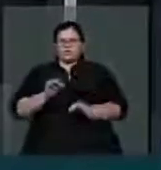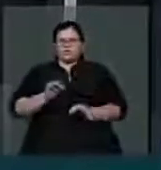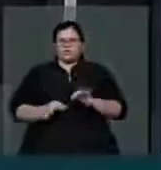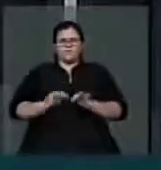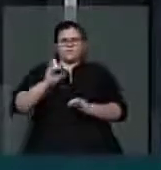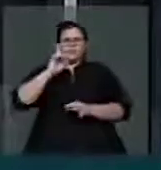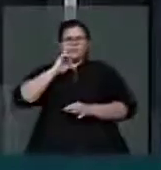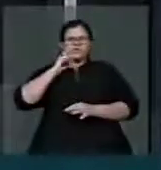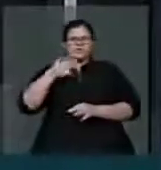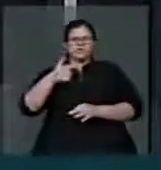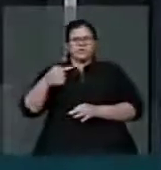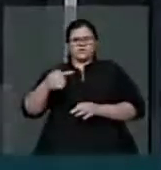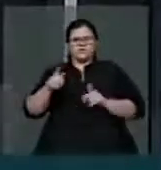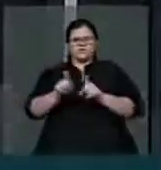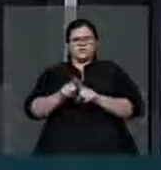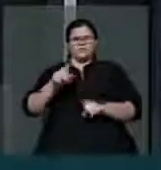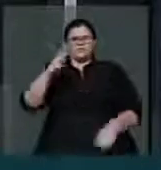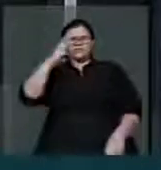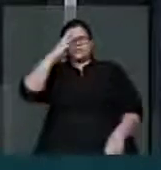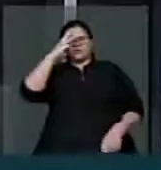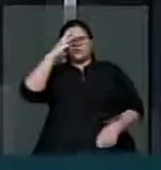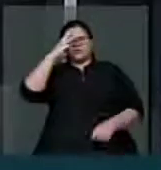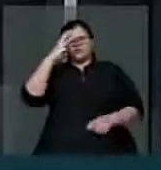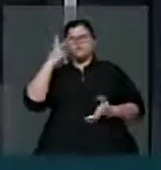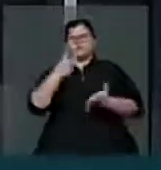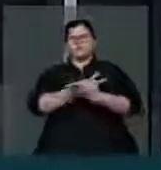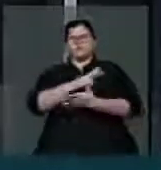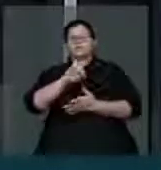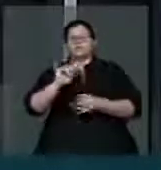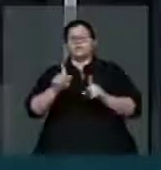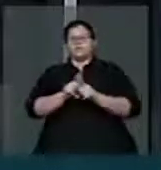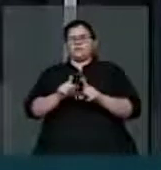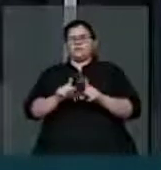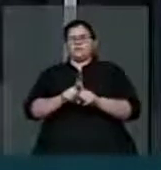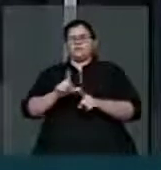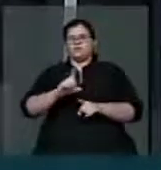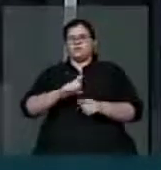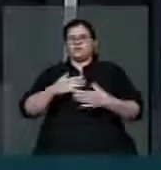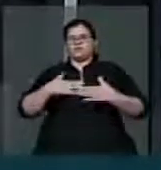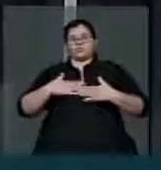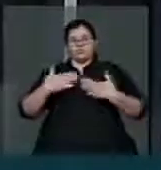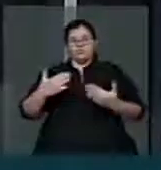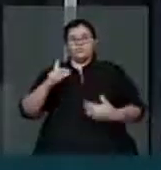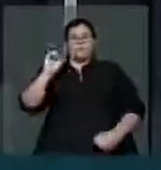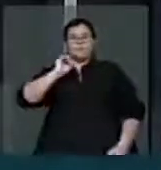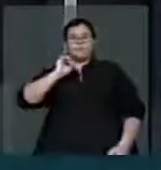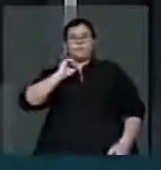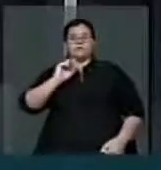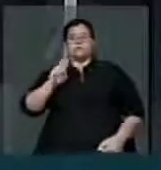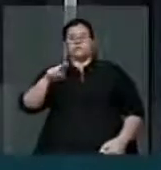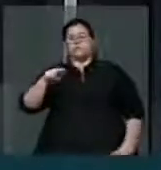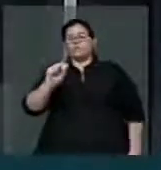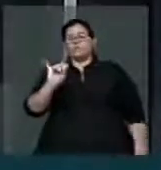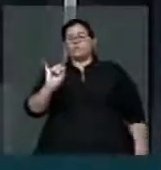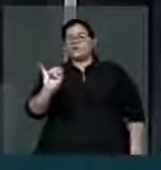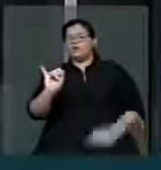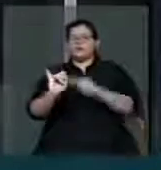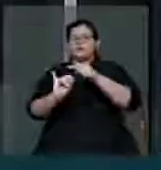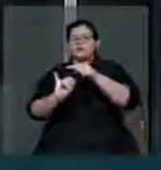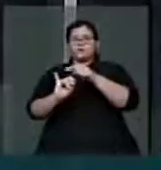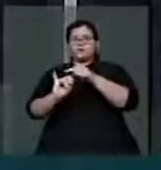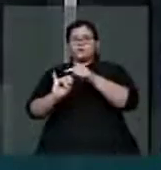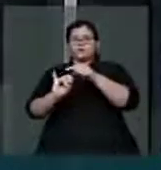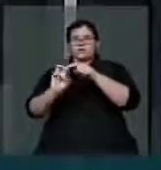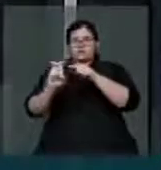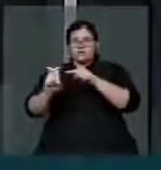o julgamento de outro massacre que assustou Minas Gerais, o caso de Unai. 5 pistoleiros serão